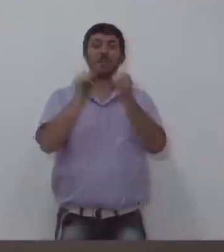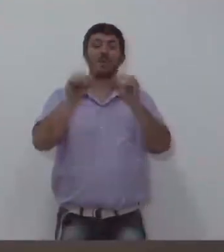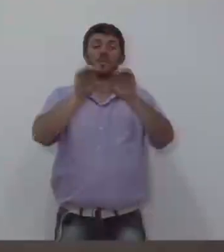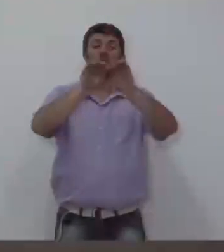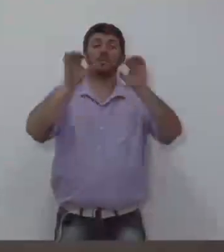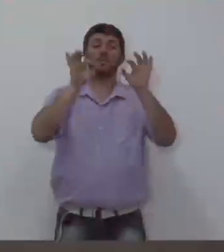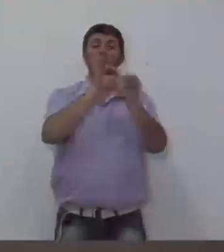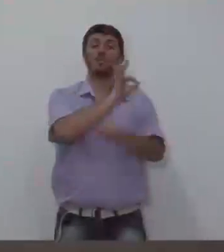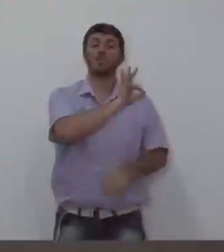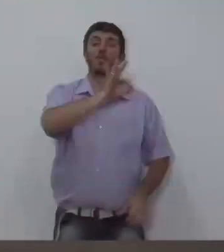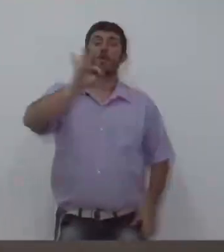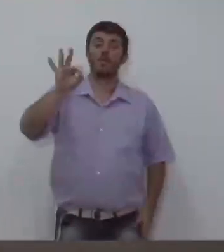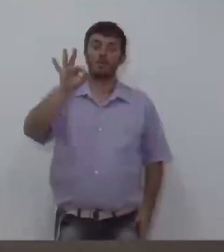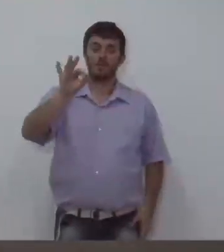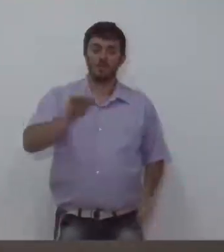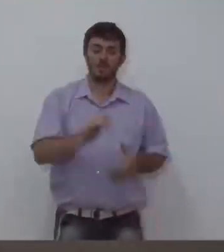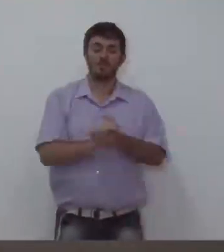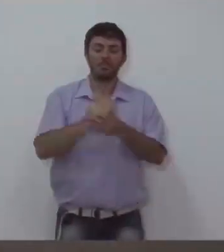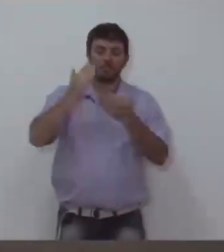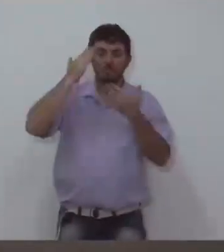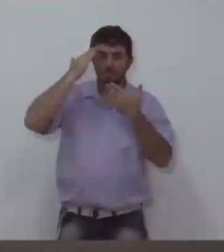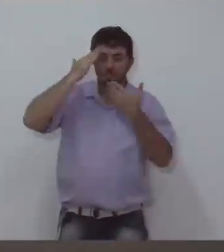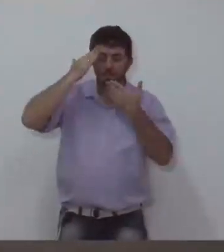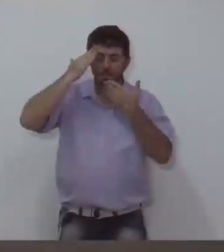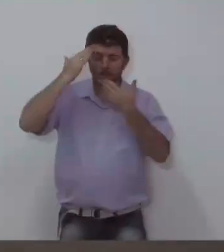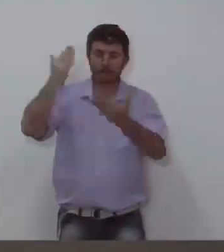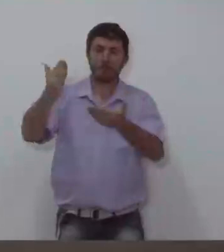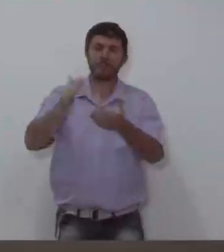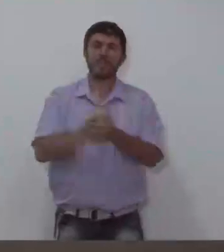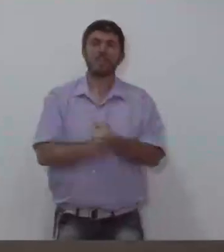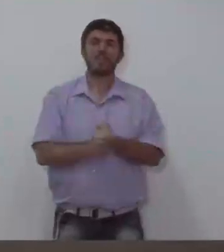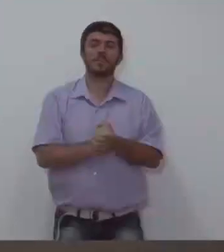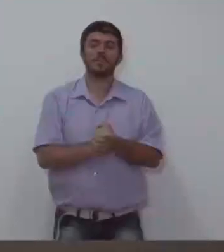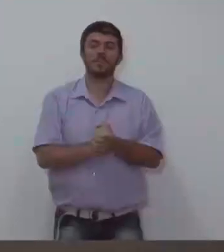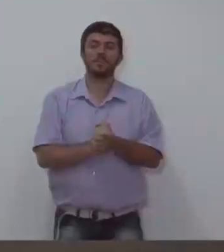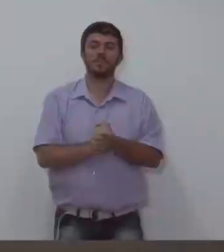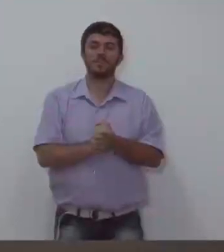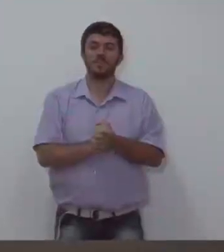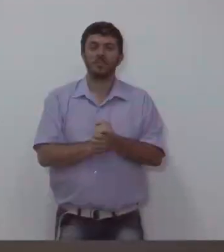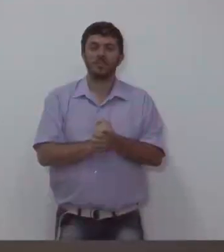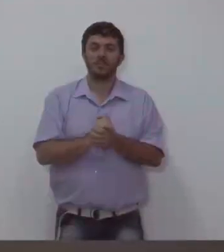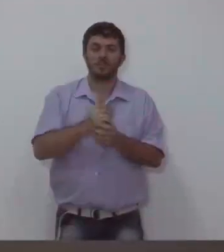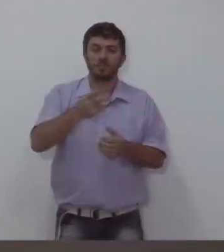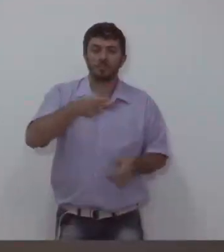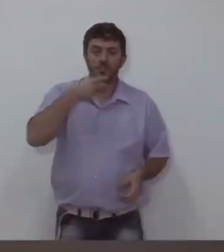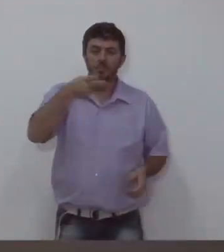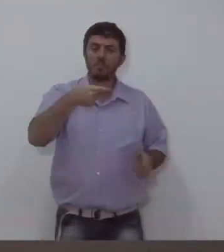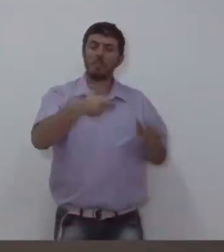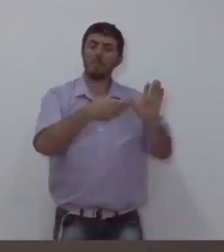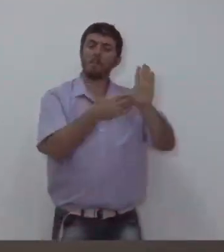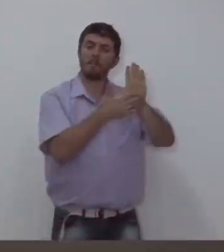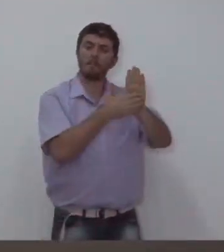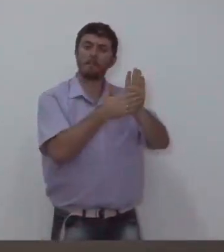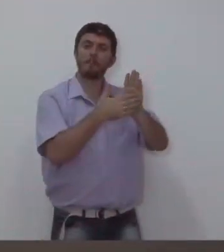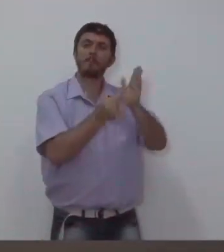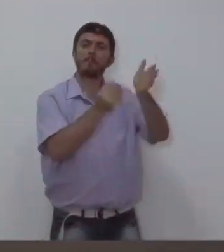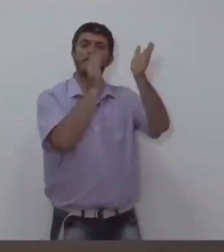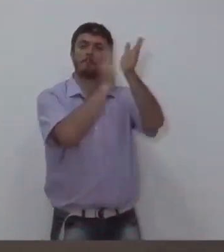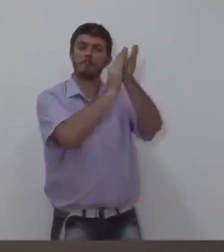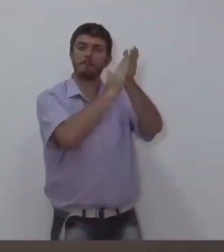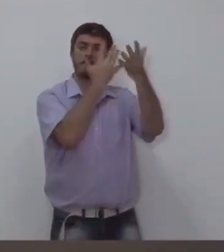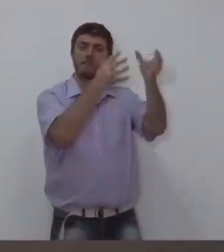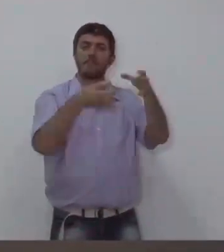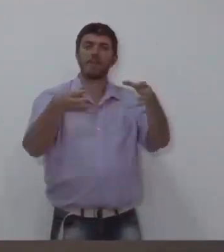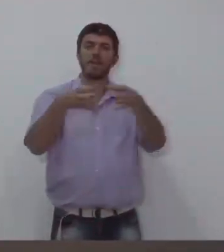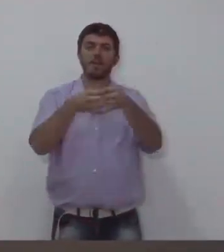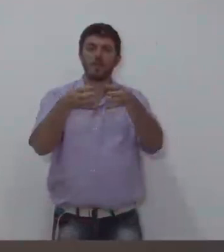também preparando uma moção para ele. E falar um pouquinho a respeito dessa moção de aplausos do grupo Tudo é Jazz,